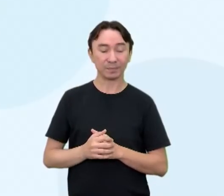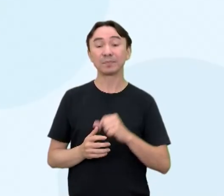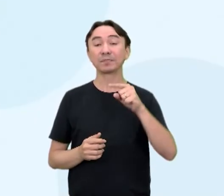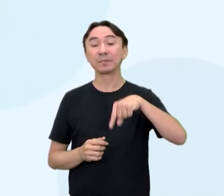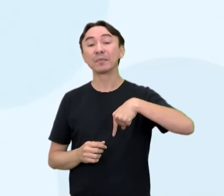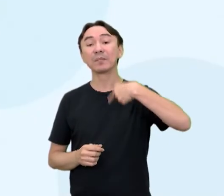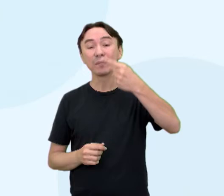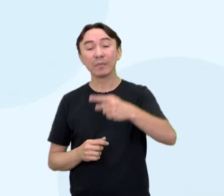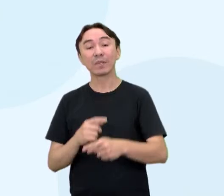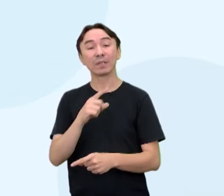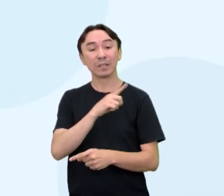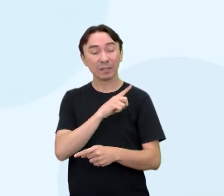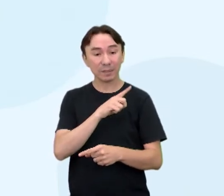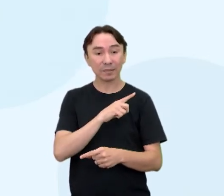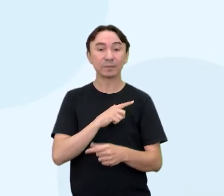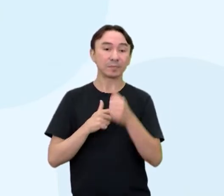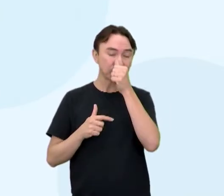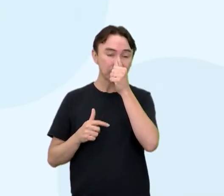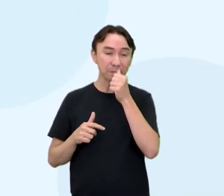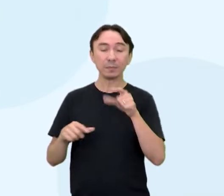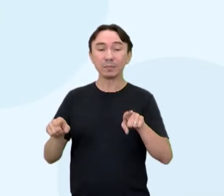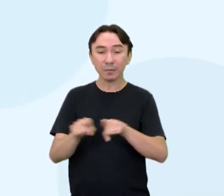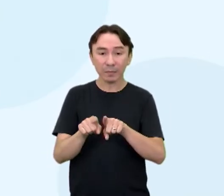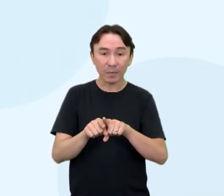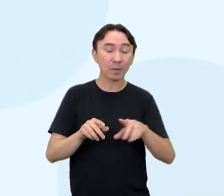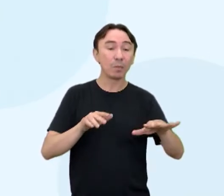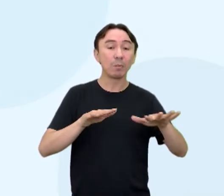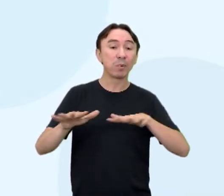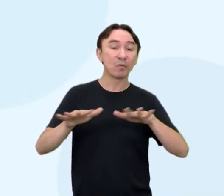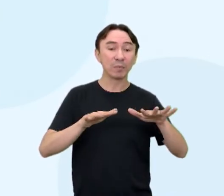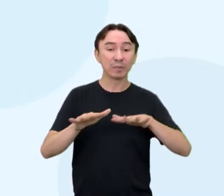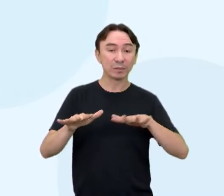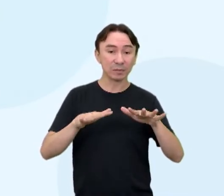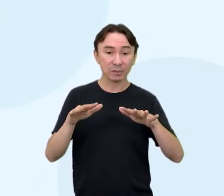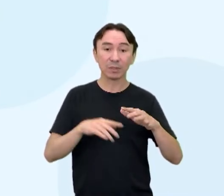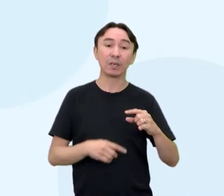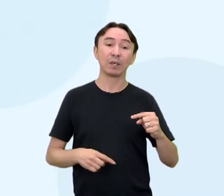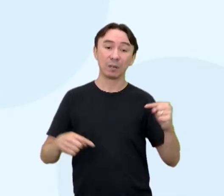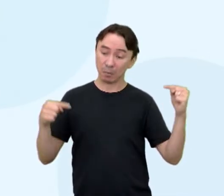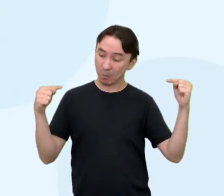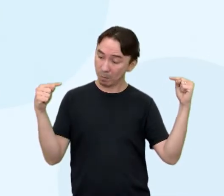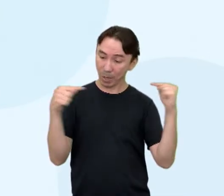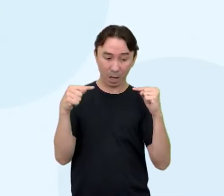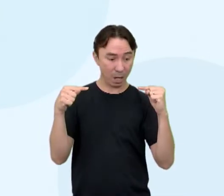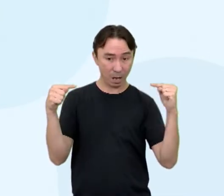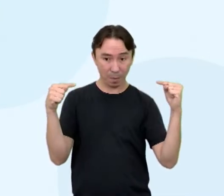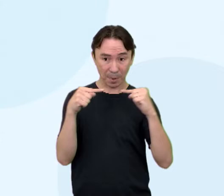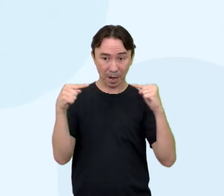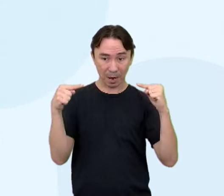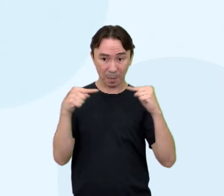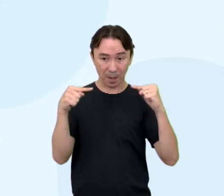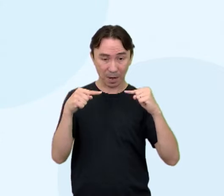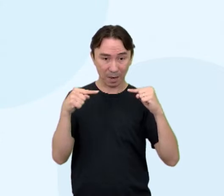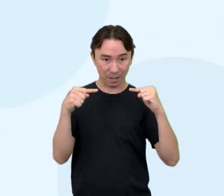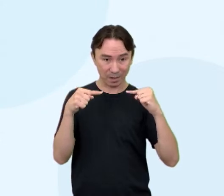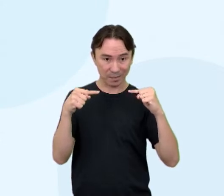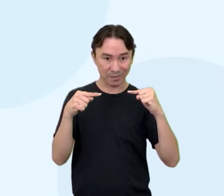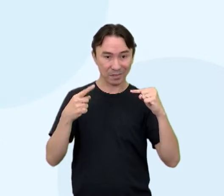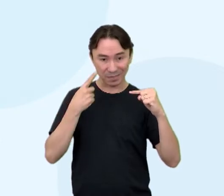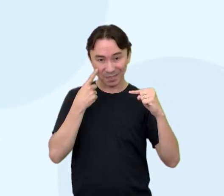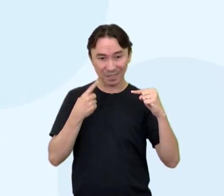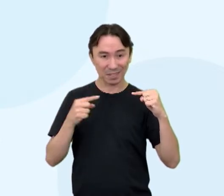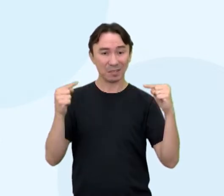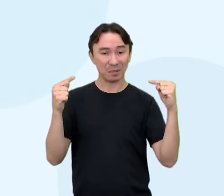algumas regiões que nós temos esse movimento aí chamado de movimento convergente. Vejam lá as setas, né,